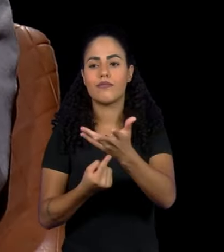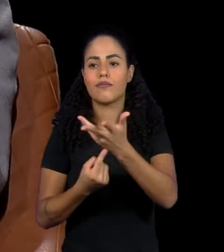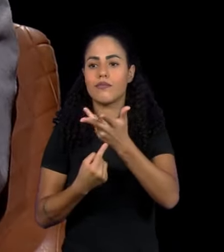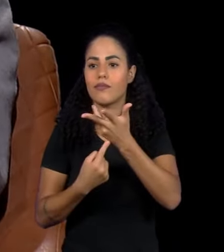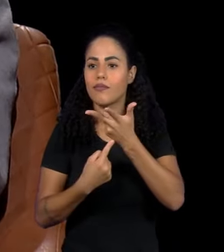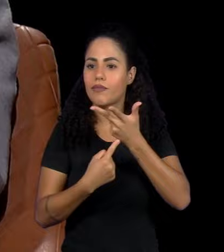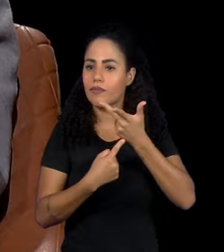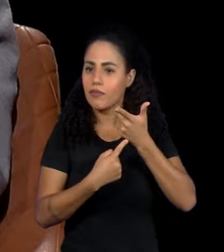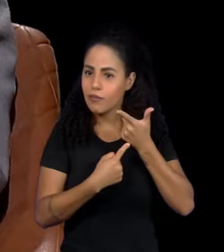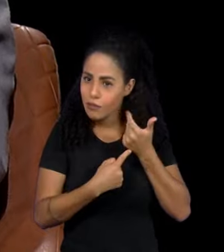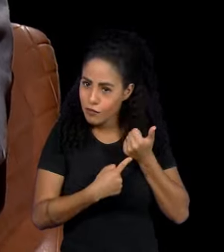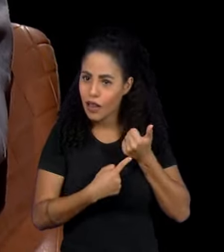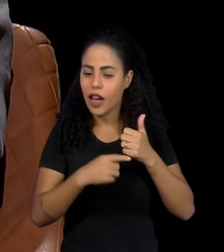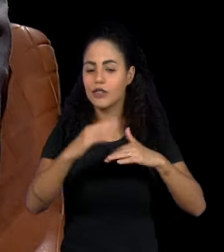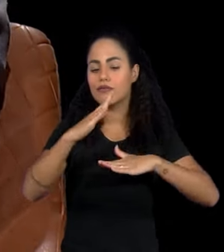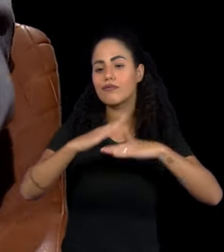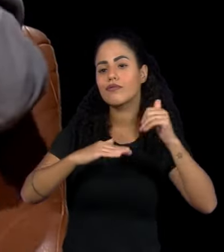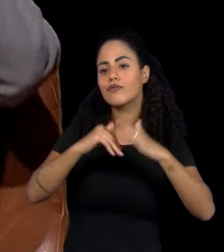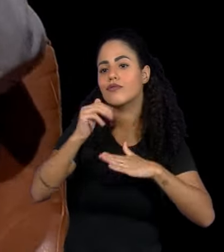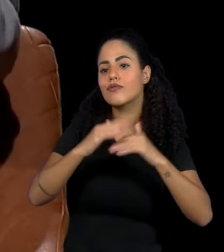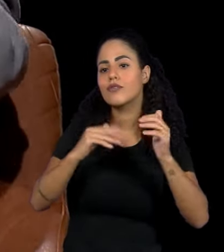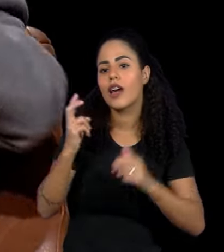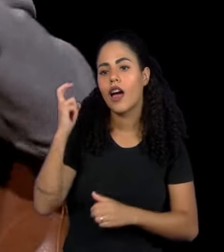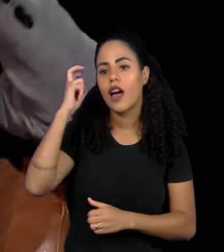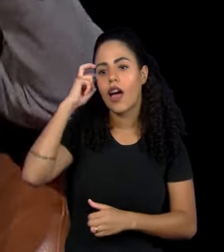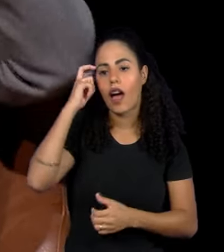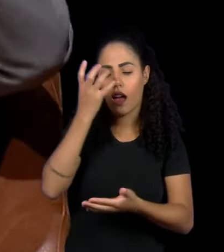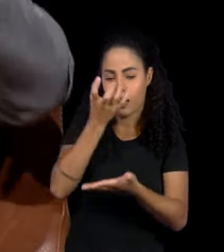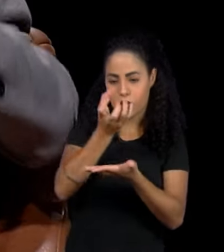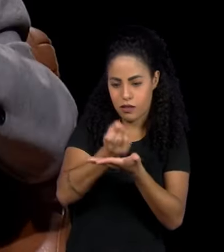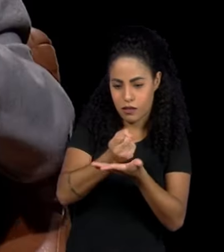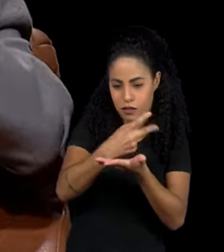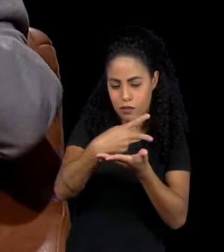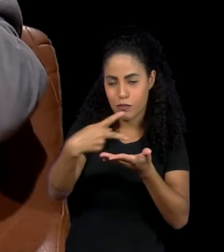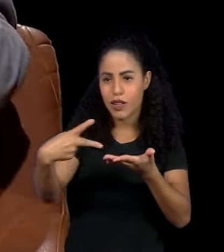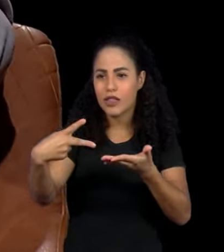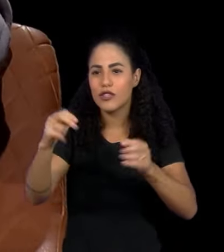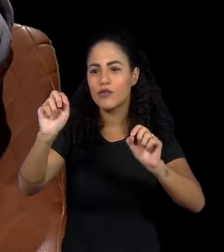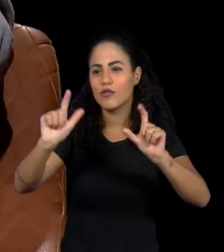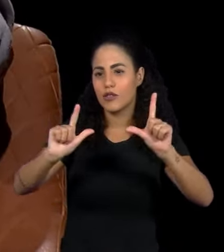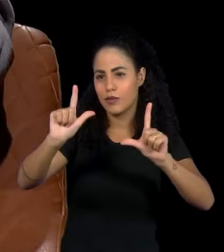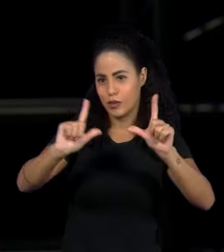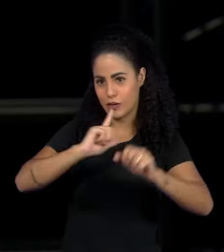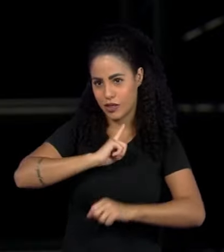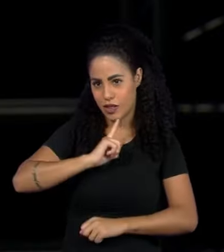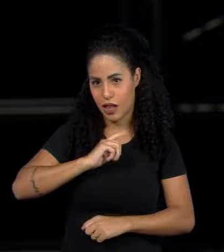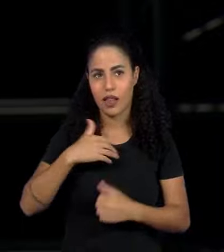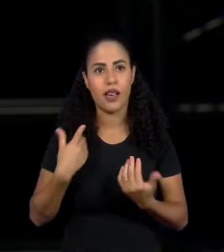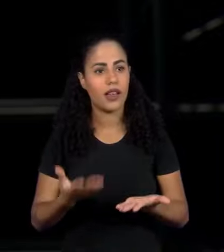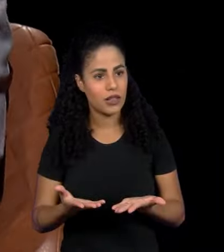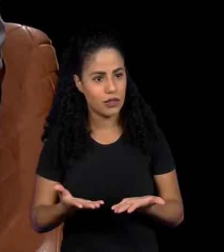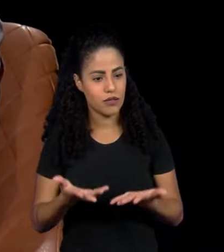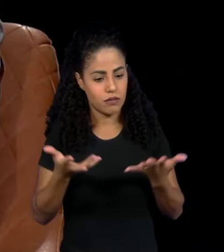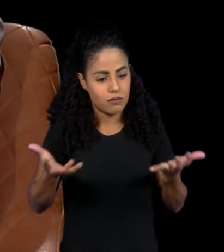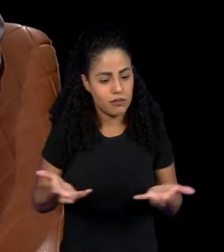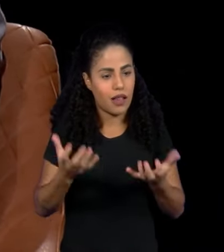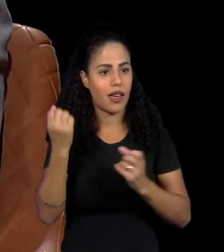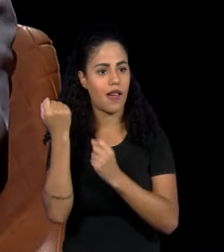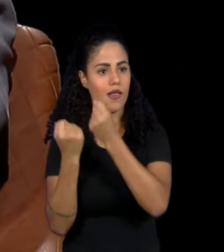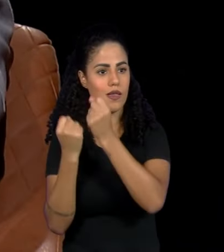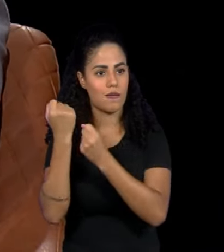a atividade cultural, vamos chamar mainstream, ou do mundo hegemônico. A indústria do entretenimento. Exatamente,